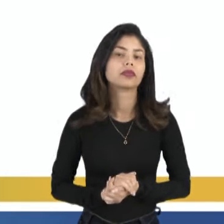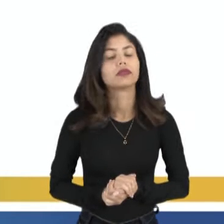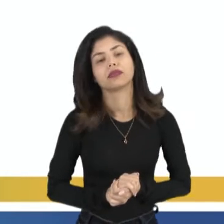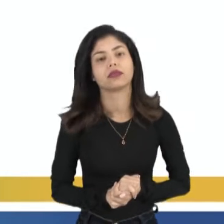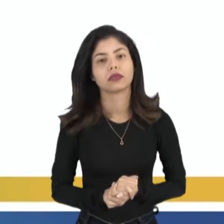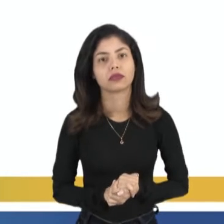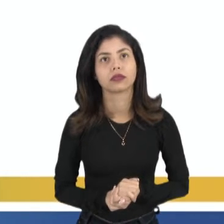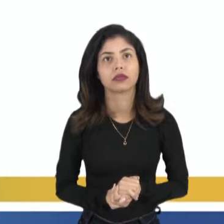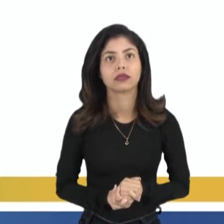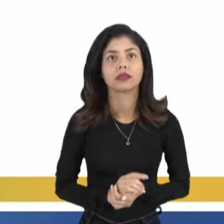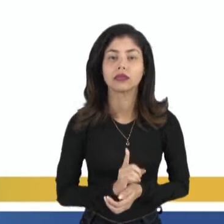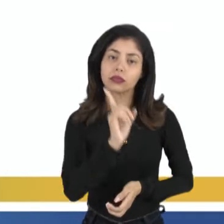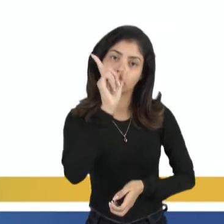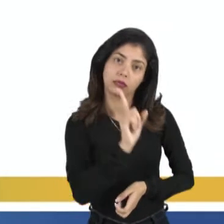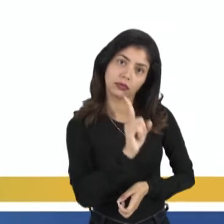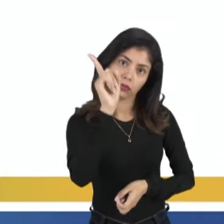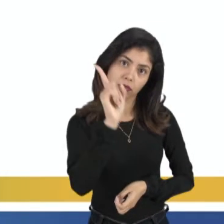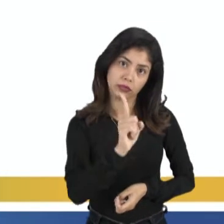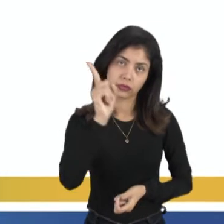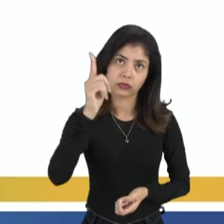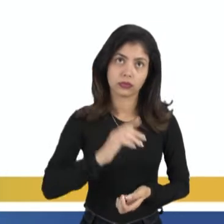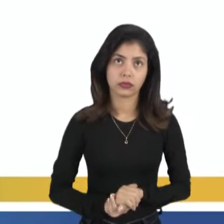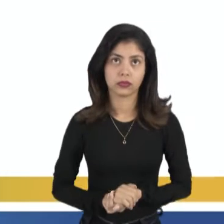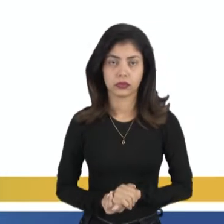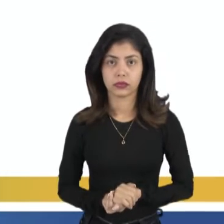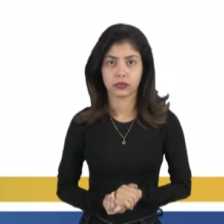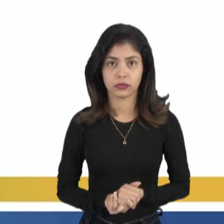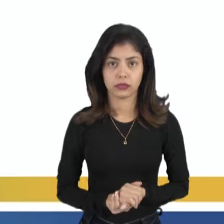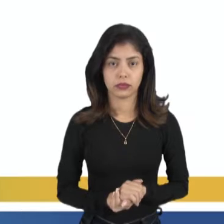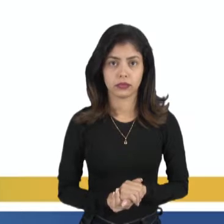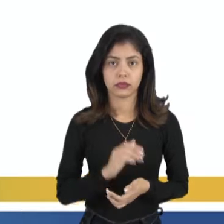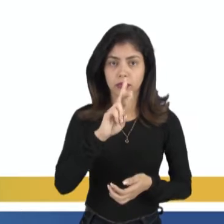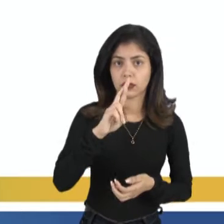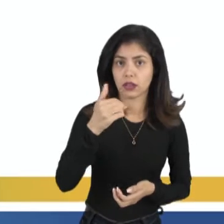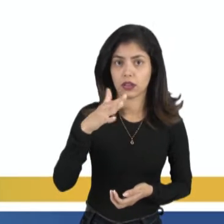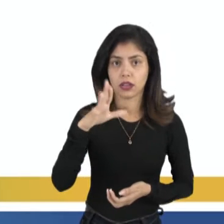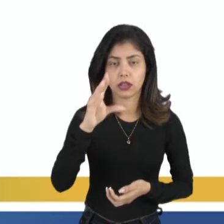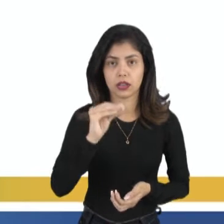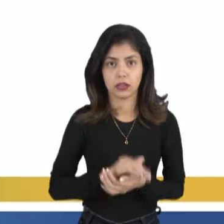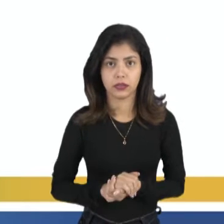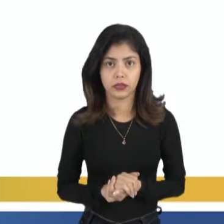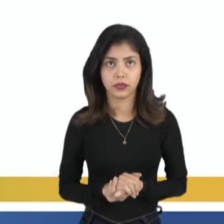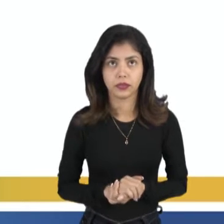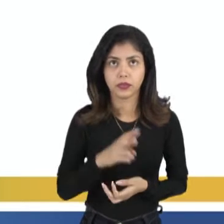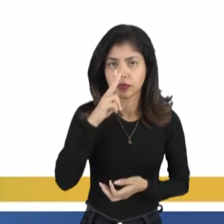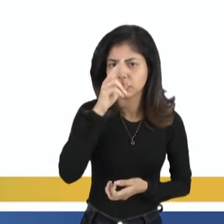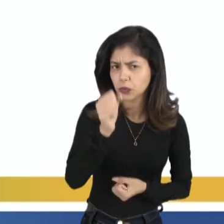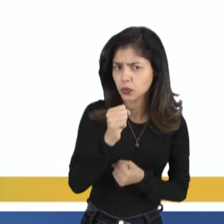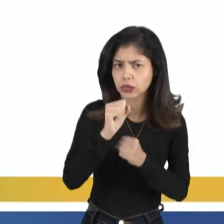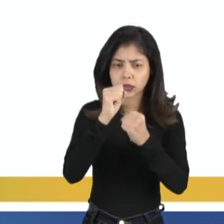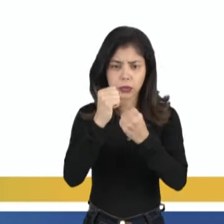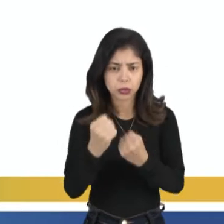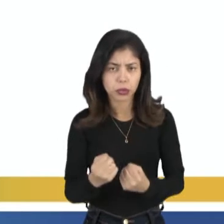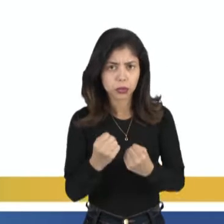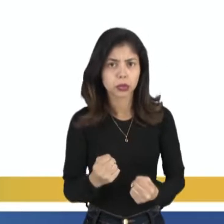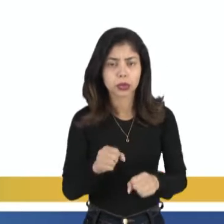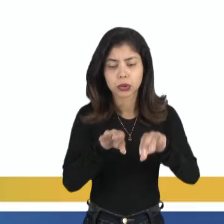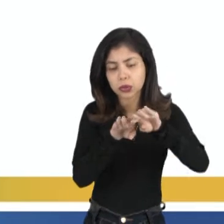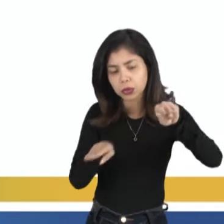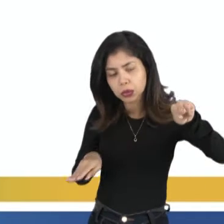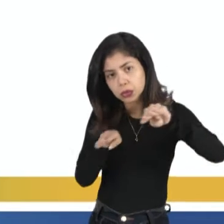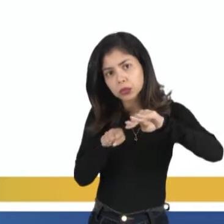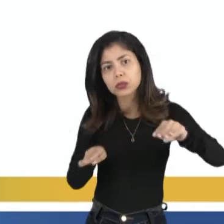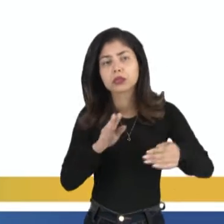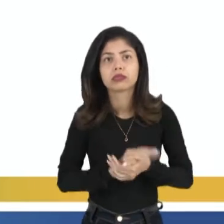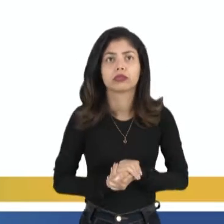Então, a setinha azul a gente chama de força normal. Ela é uma reação à força peso que está apoiada em cima do bloco.